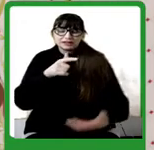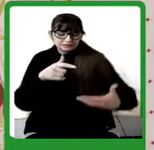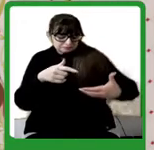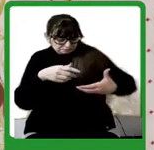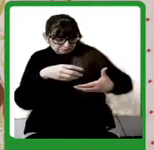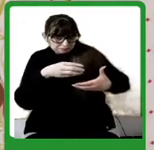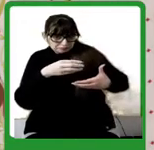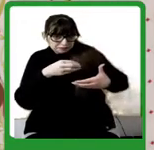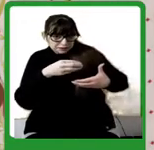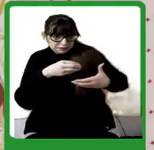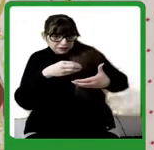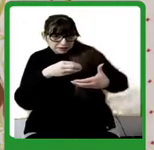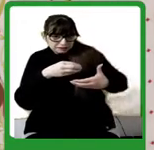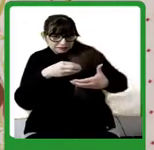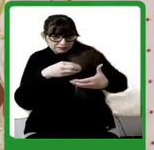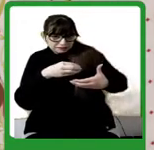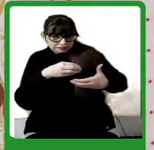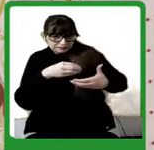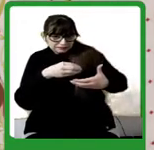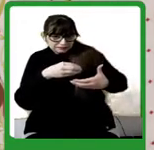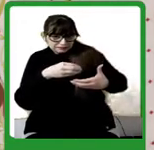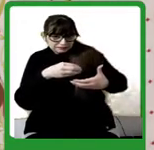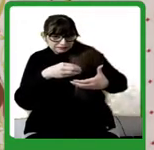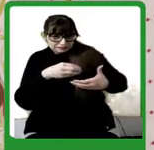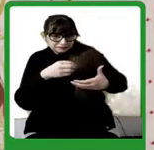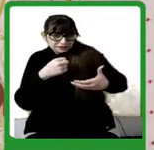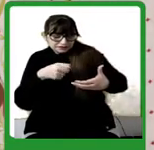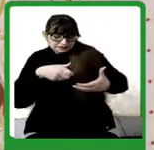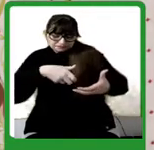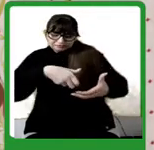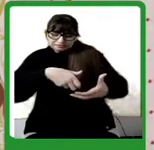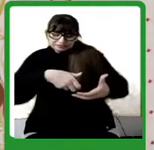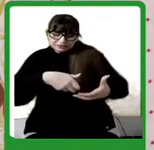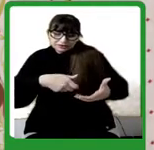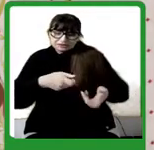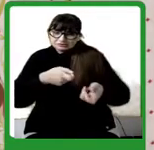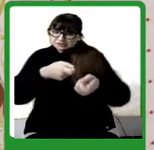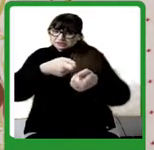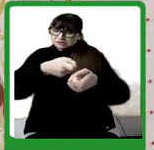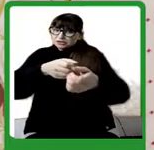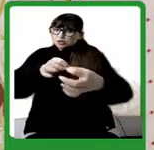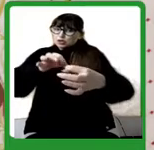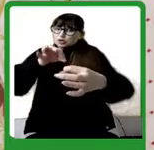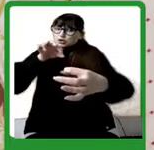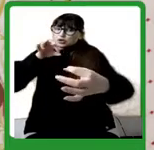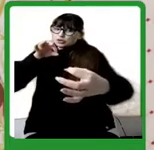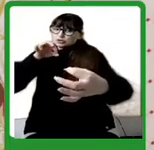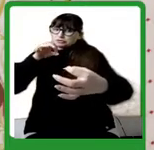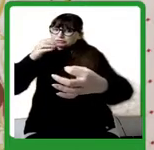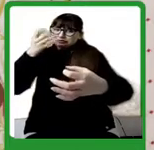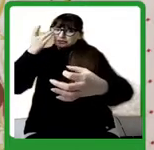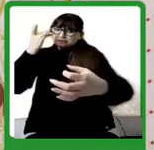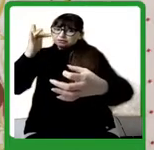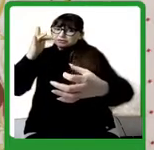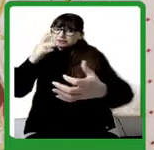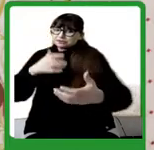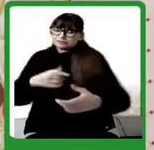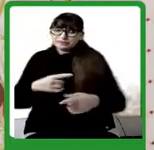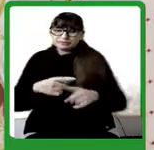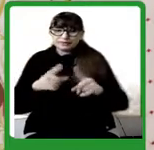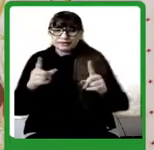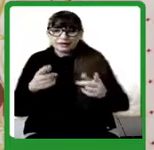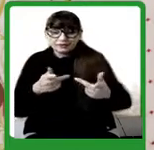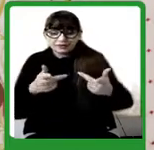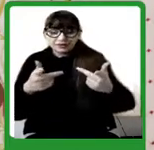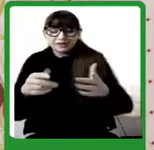chuca. Sério, nós tratava ele de longe com uma taquara, porque não sabia se ele ia avançar em nós. As visitas vinham lá em casa,